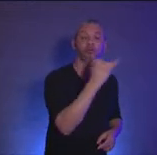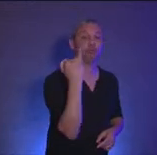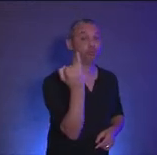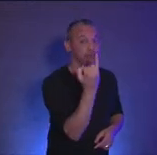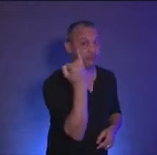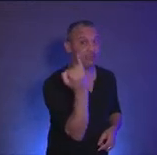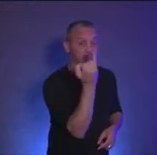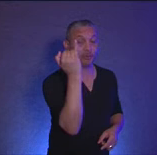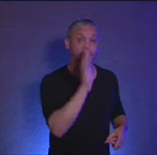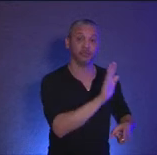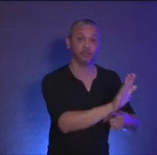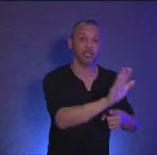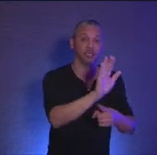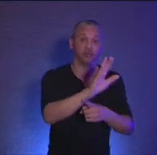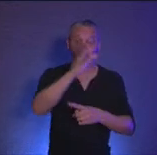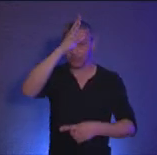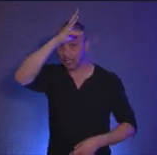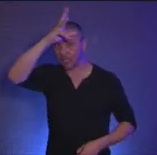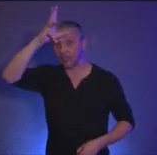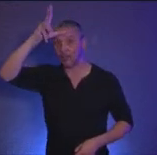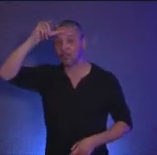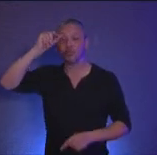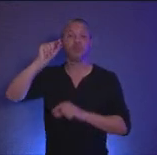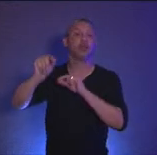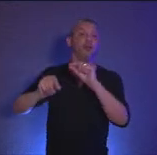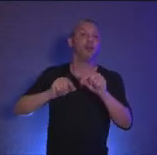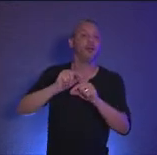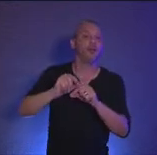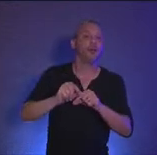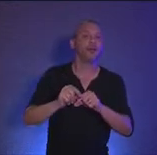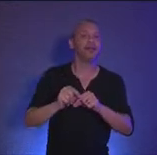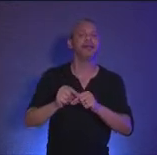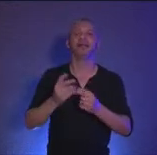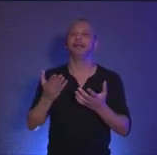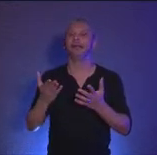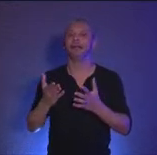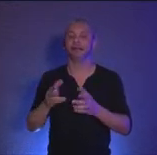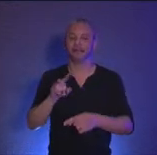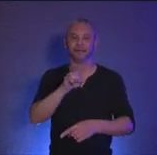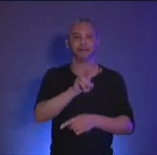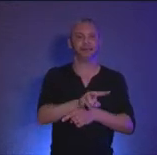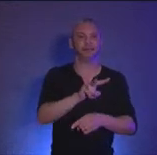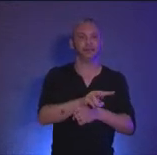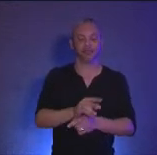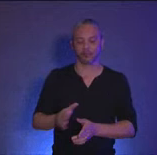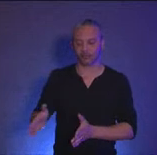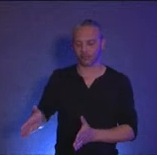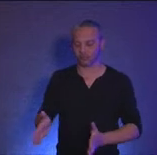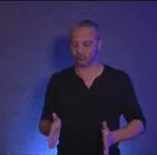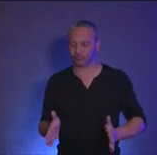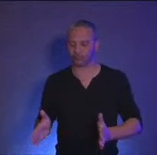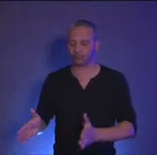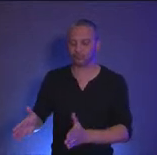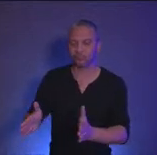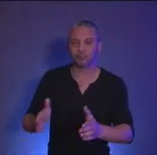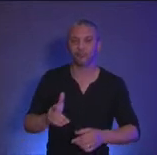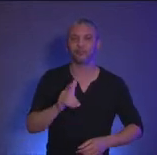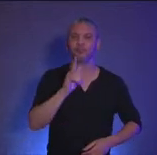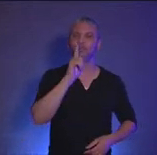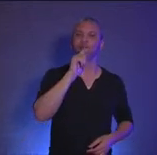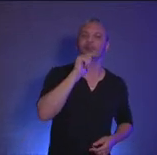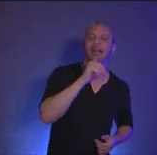extremamente importante é olhar, e eficaz, é olhar para a proteção dos rios, lagos, igarapés.